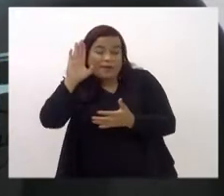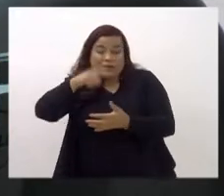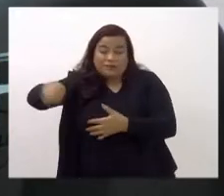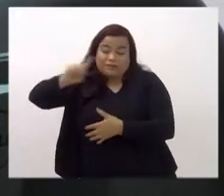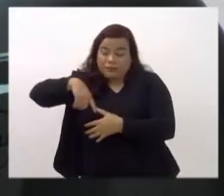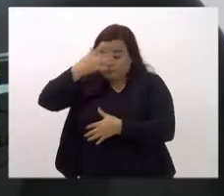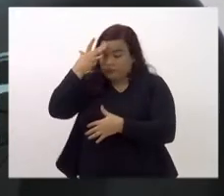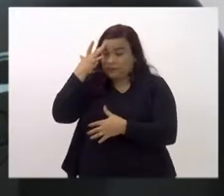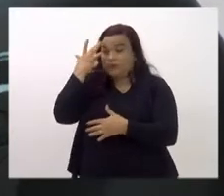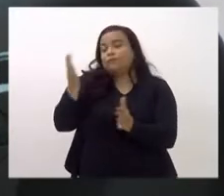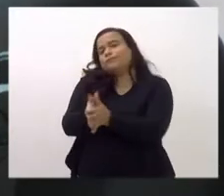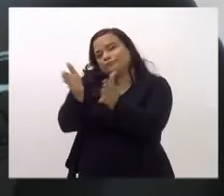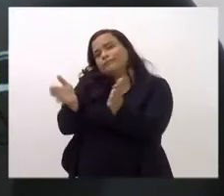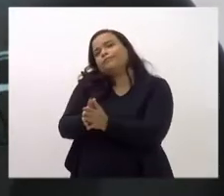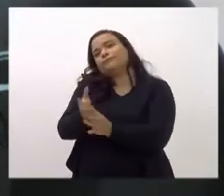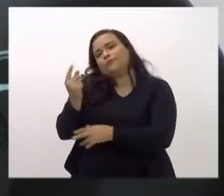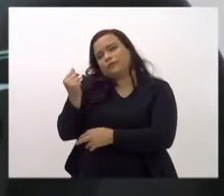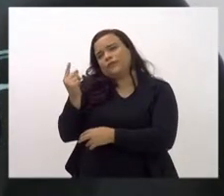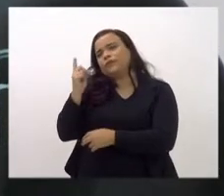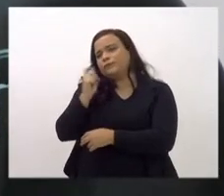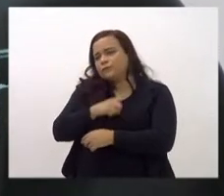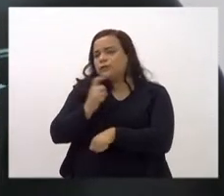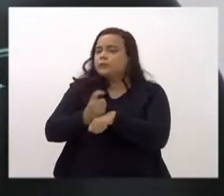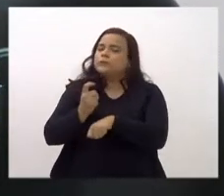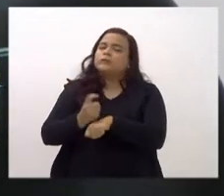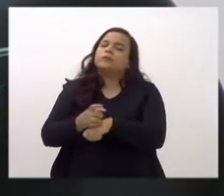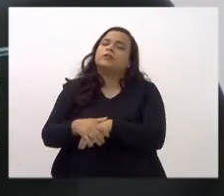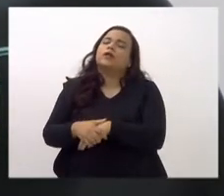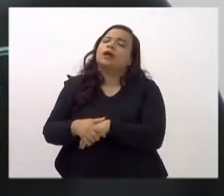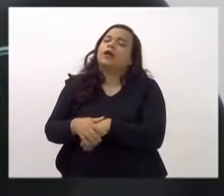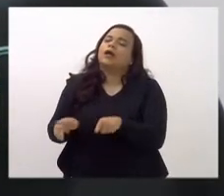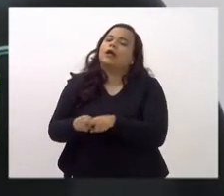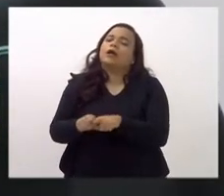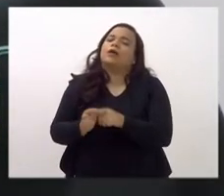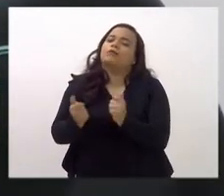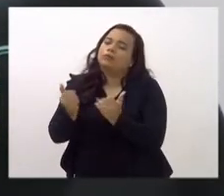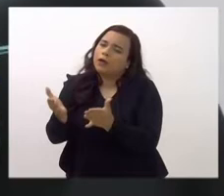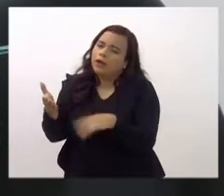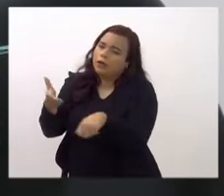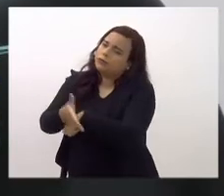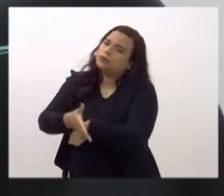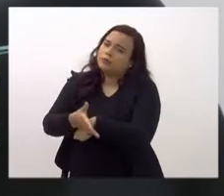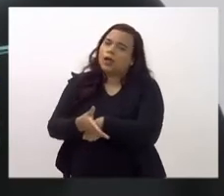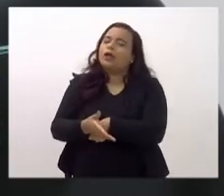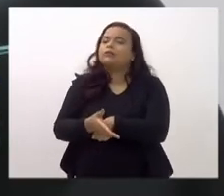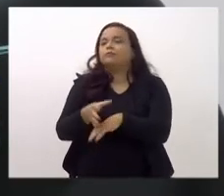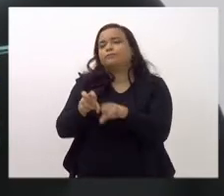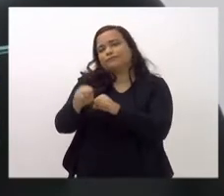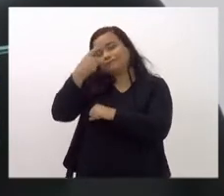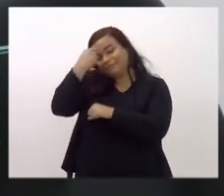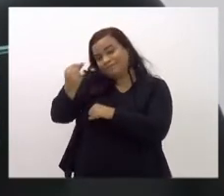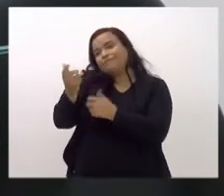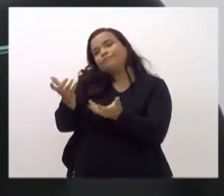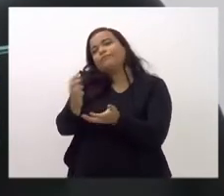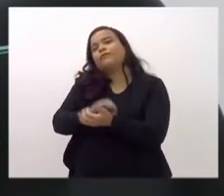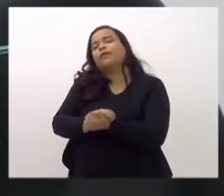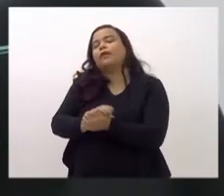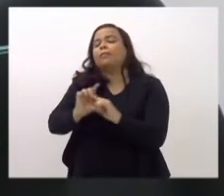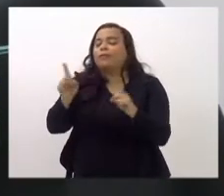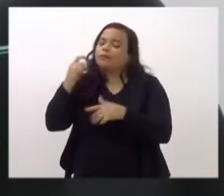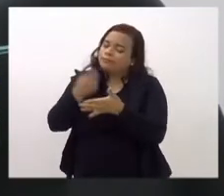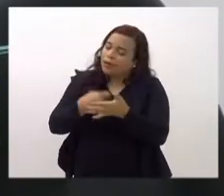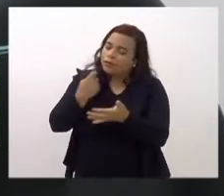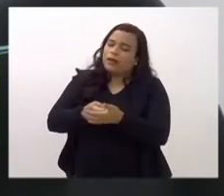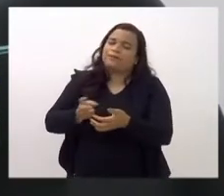temos que garantir de forma mais estruturante o acesso à universidade, mas essa é uma batalha que segue em curso.